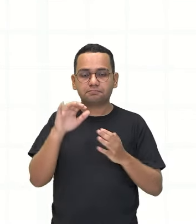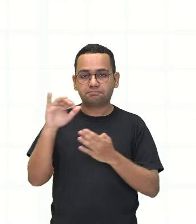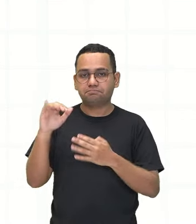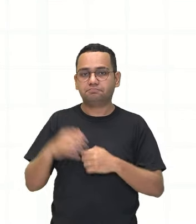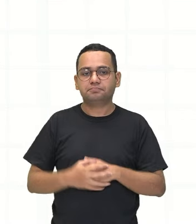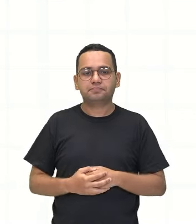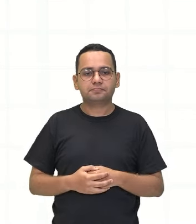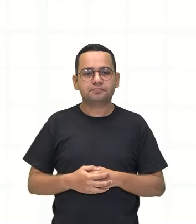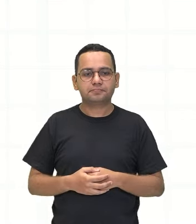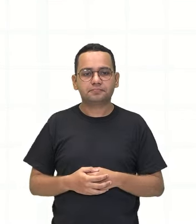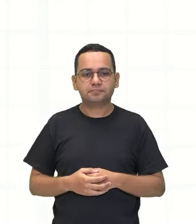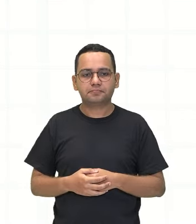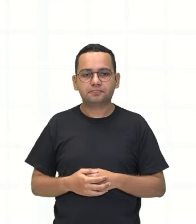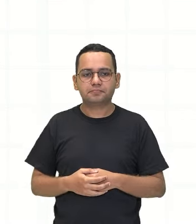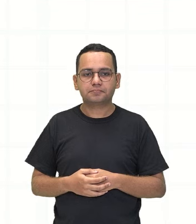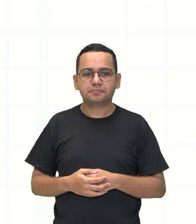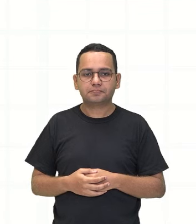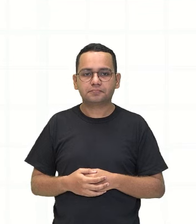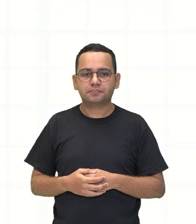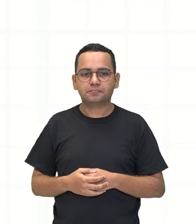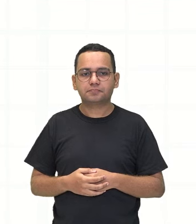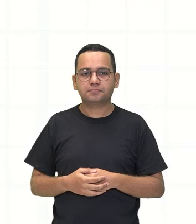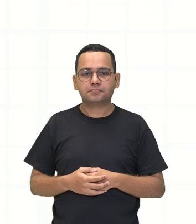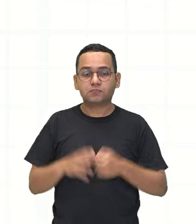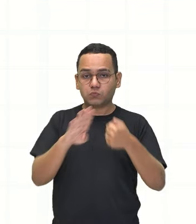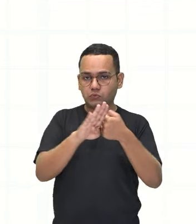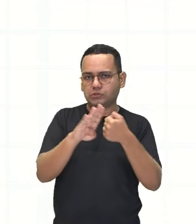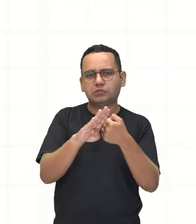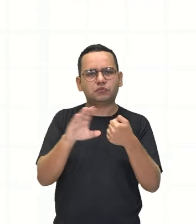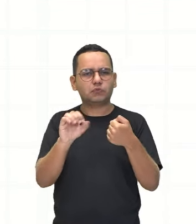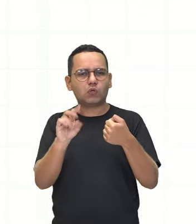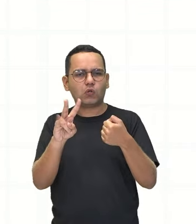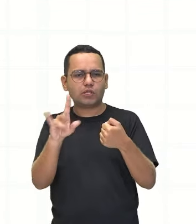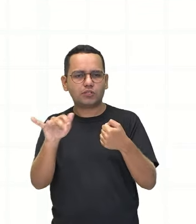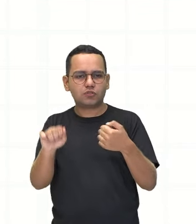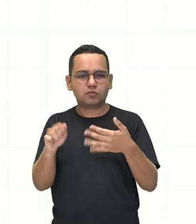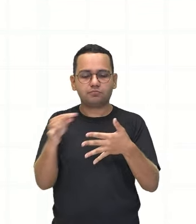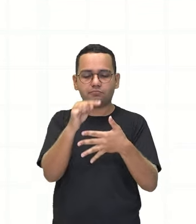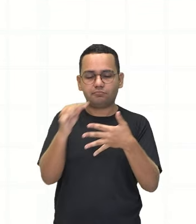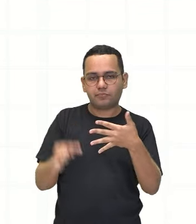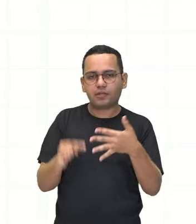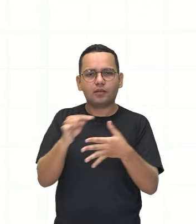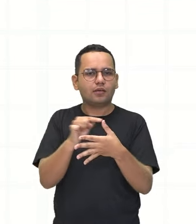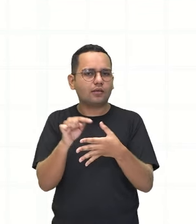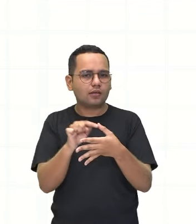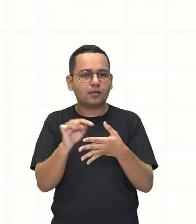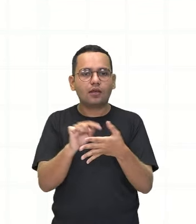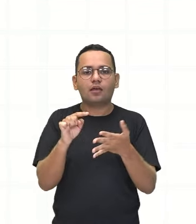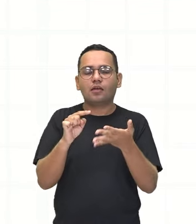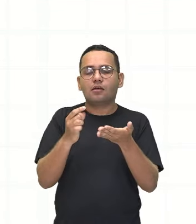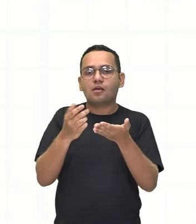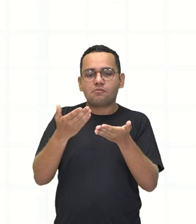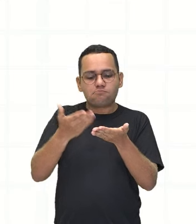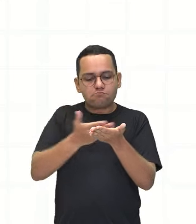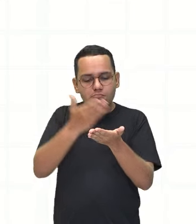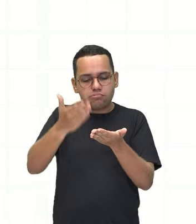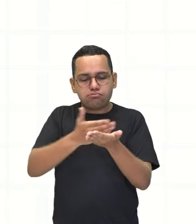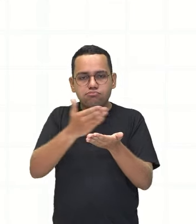o substantivo coletivo álbum, né, que no caso é de figurinhas, né,